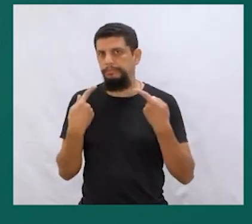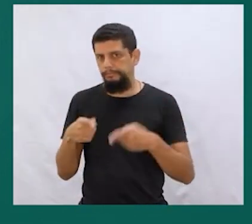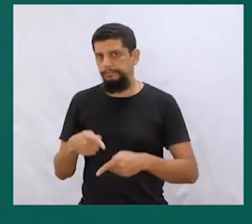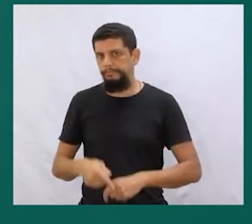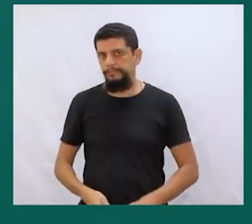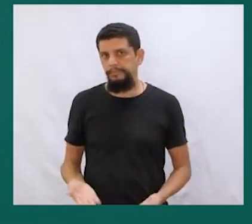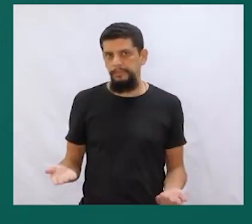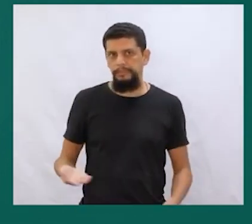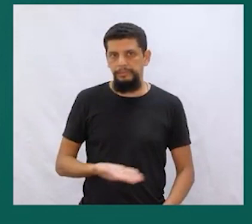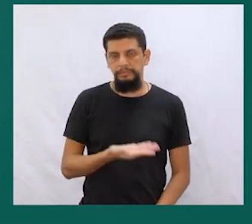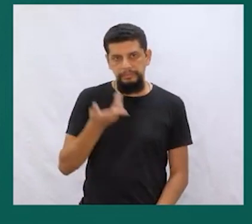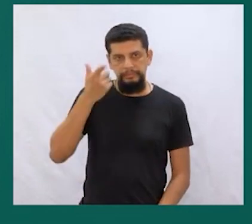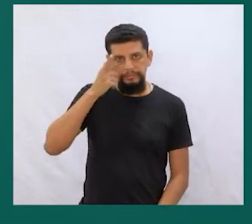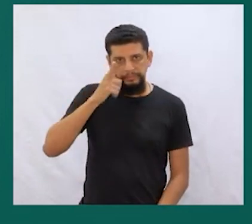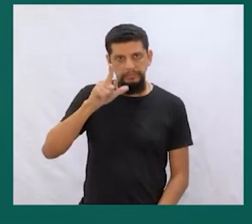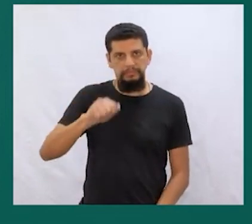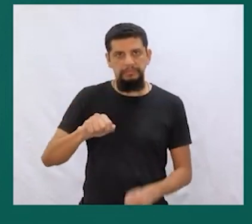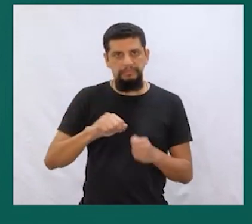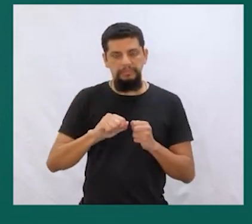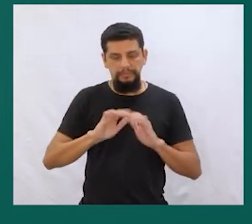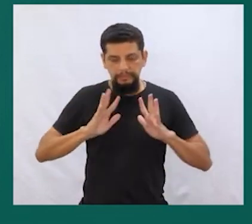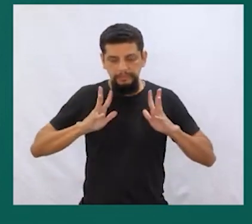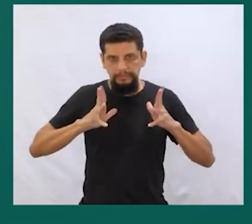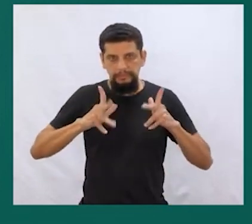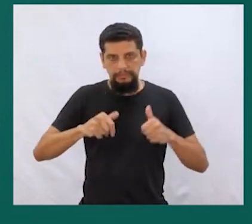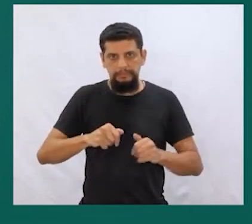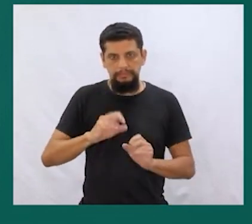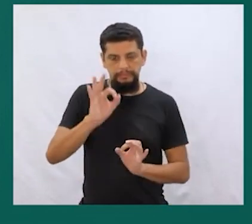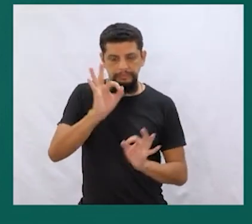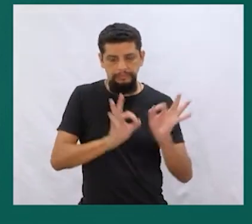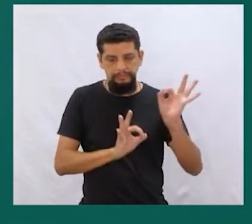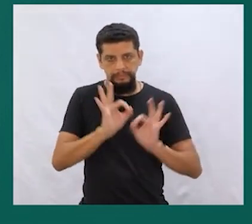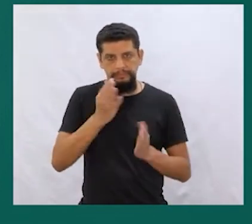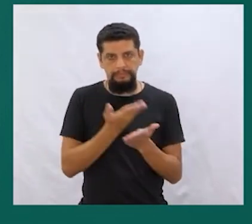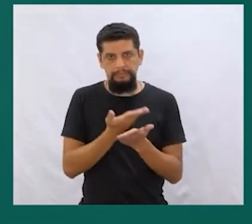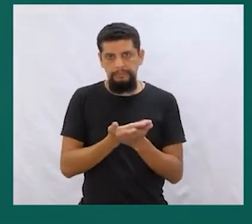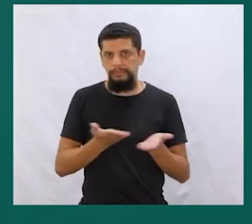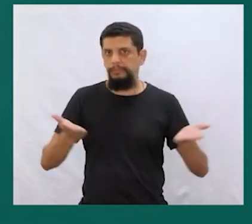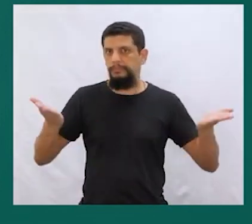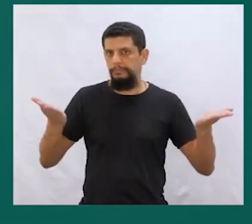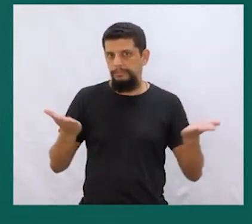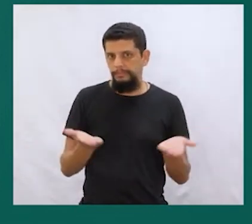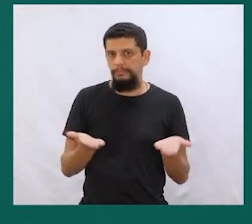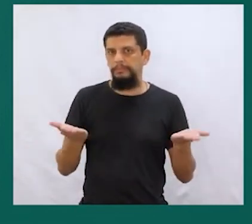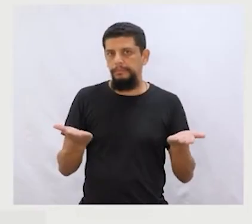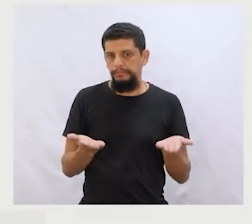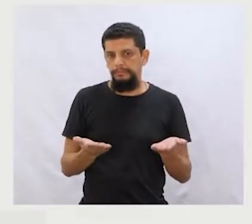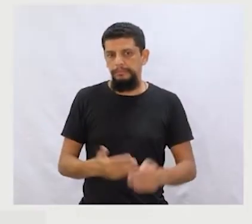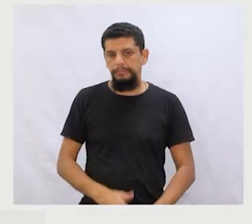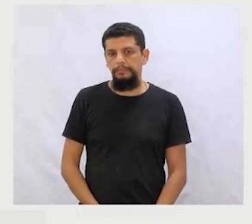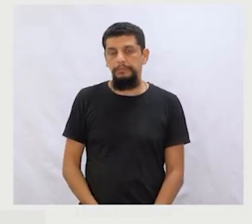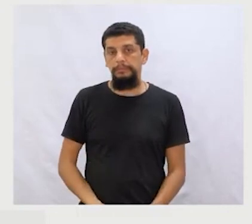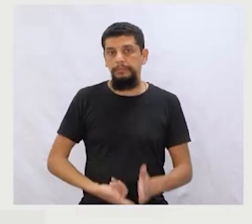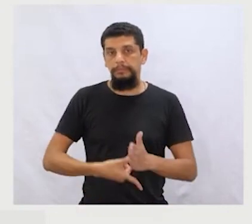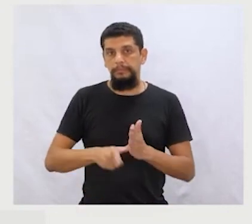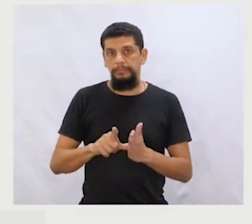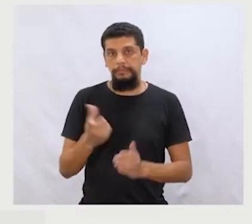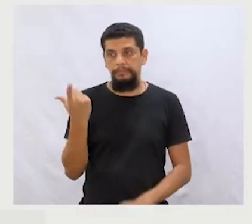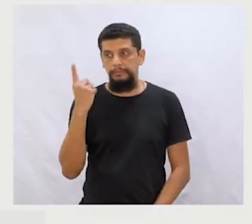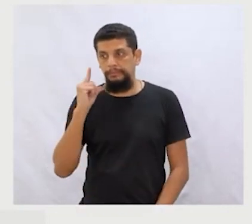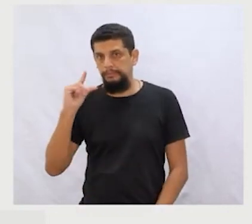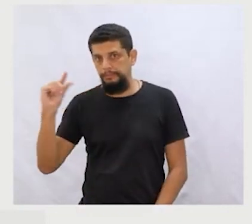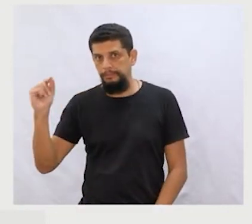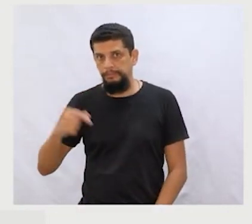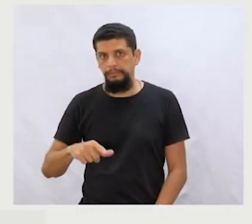desafio, né? Conseguimos. Então, cumprimos com tudo que havíamos planejado para a aula de hoje. E antes de